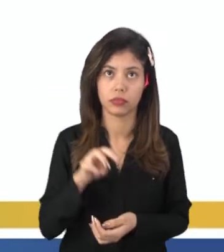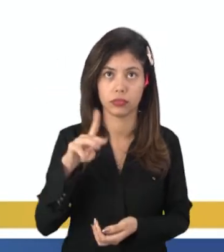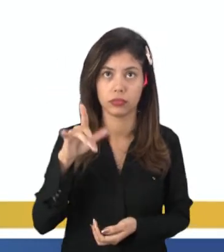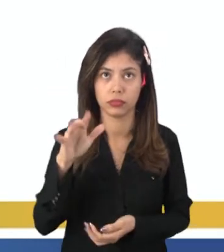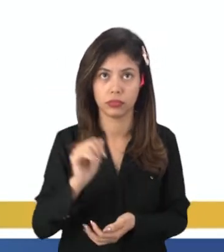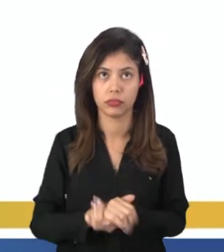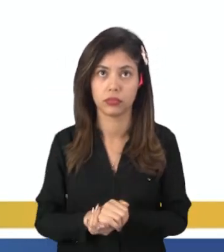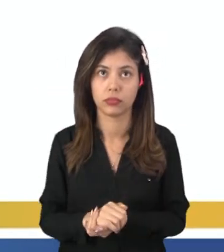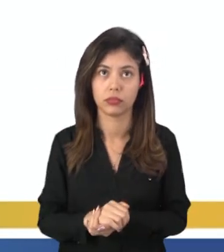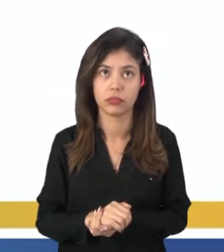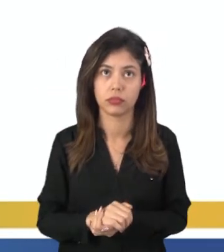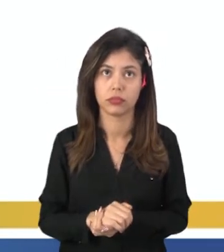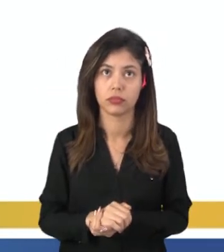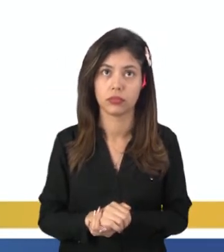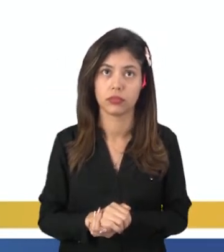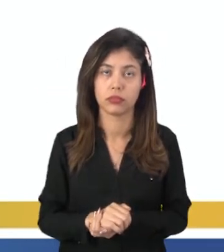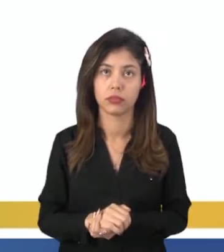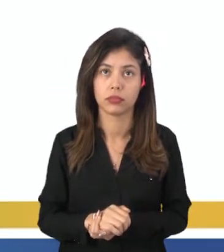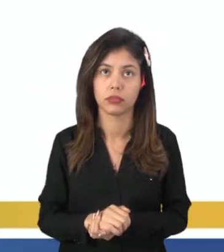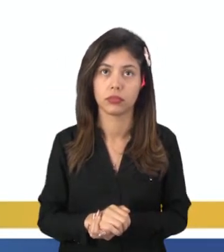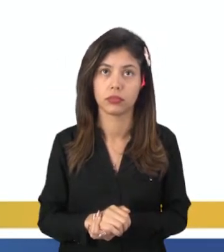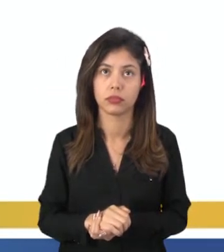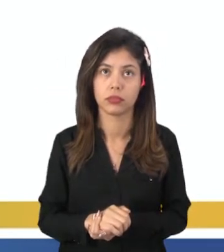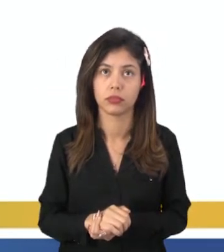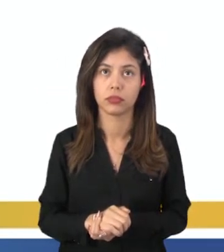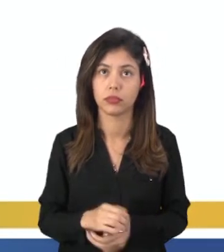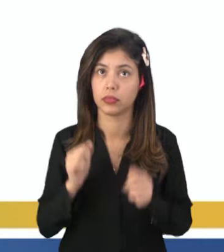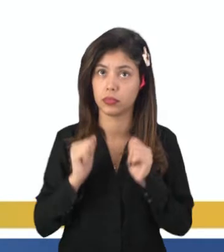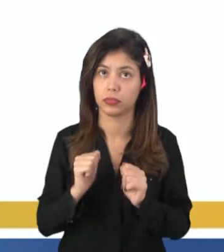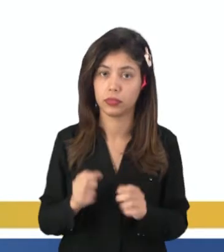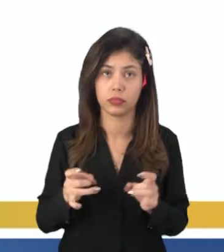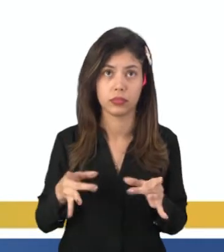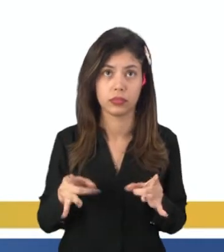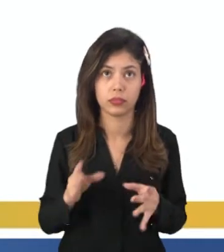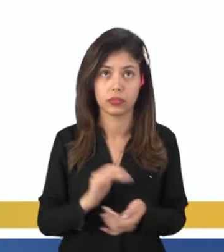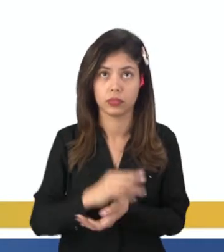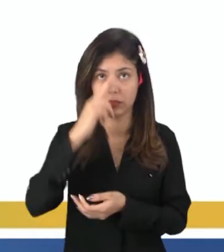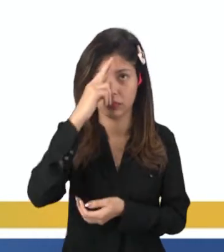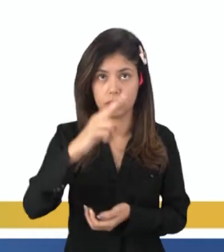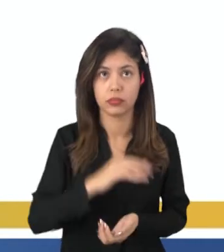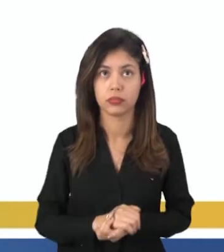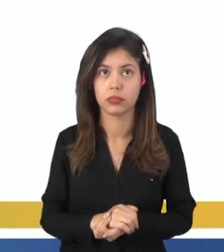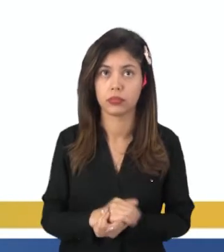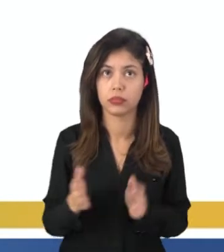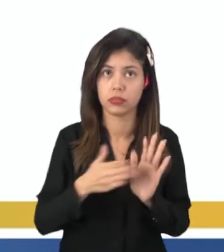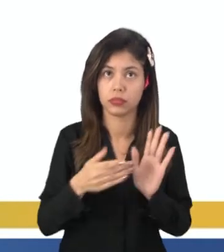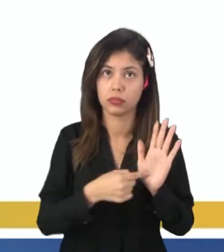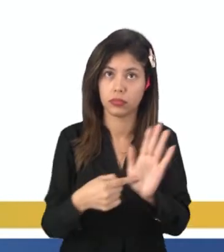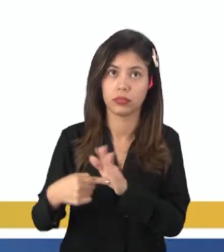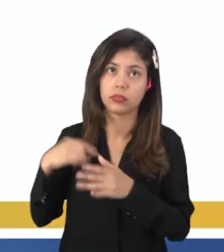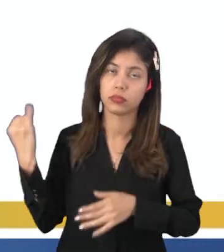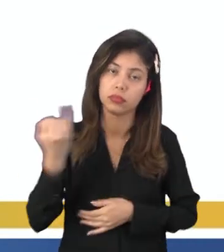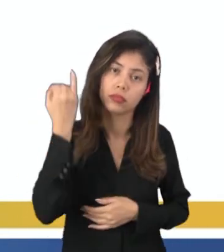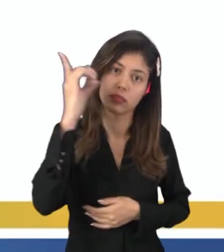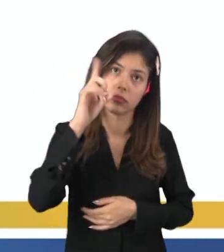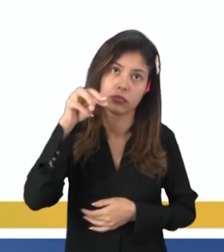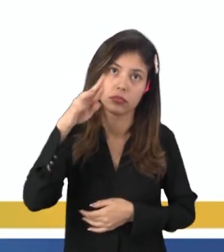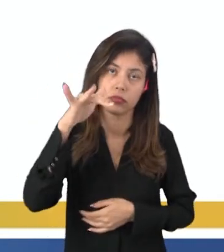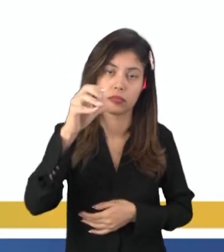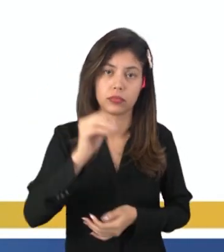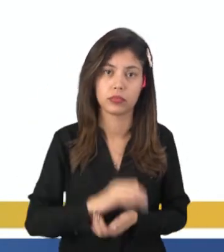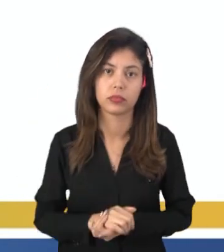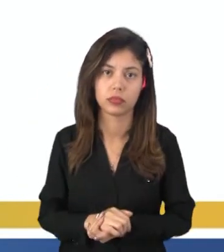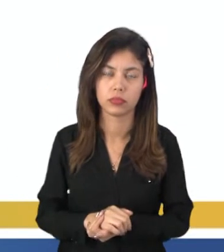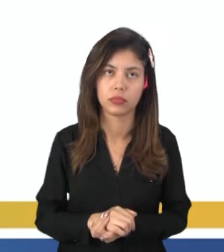período medieval. Então eles podiam ser vendidos pelo seu senhor e dedicavam-se exclusivamente a serviços domésticos.